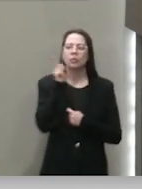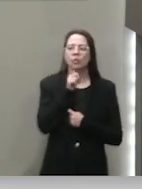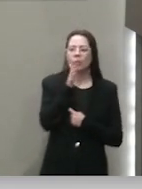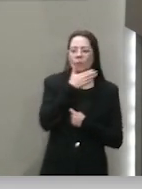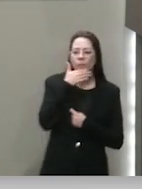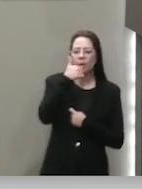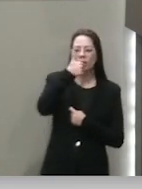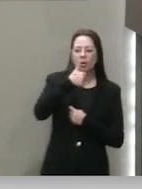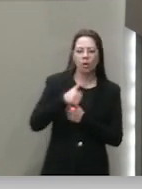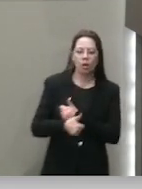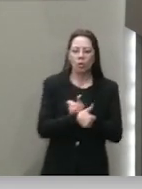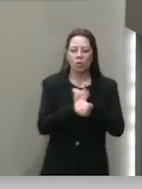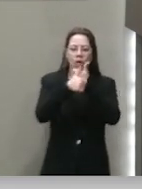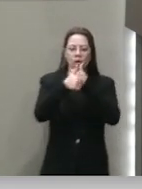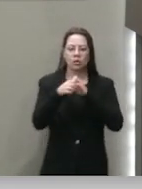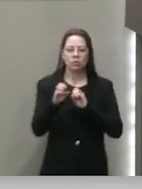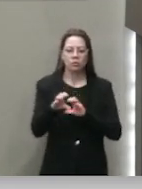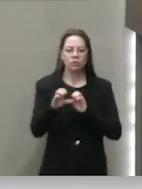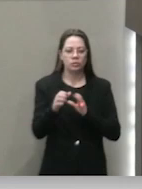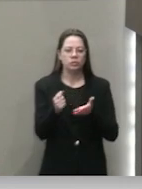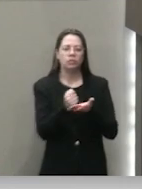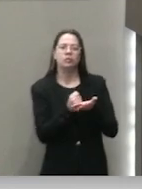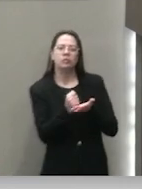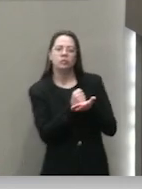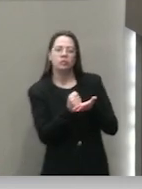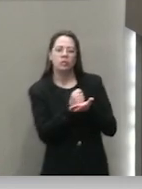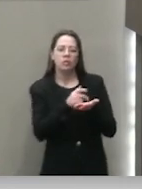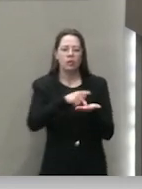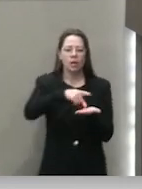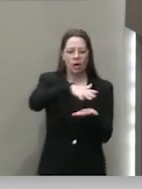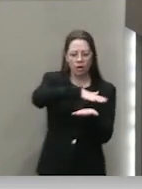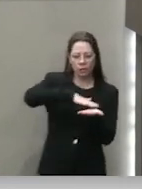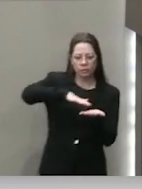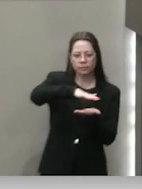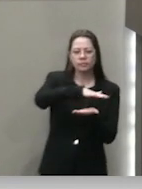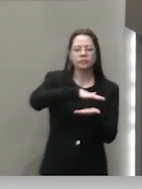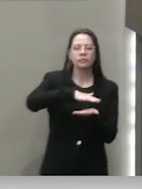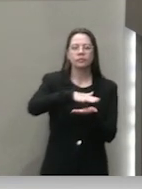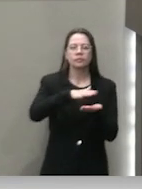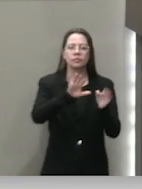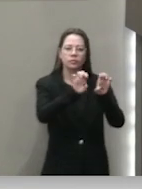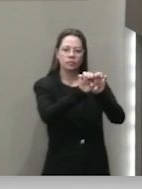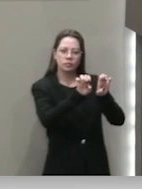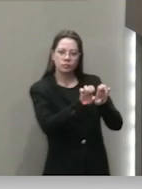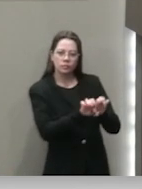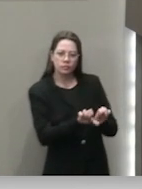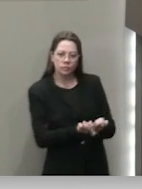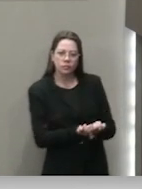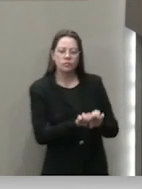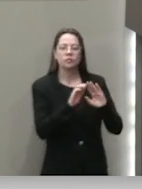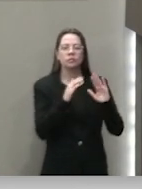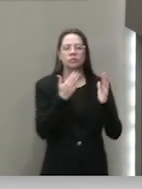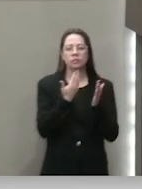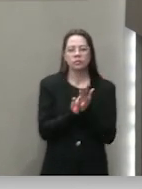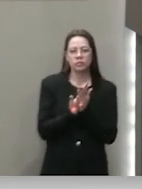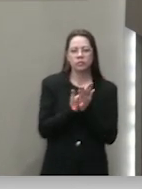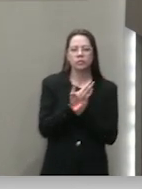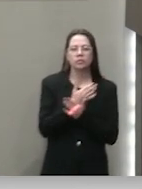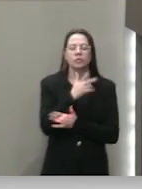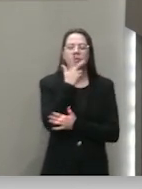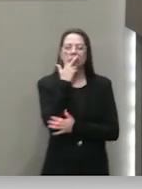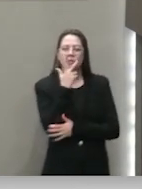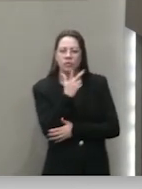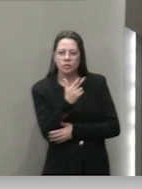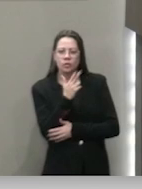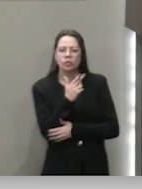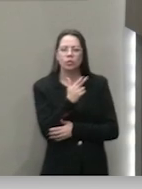a qualidade da educação, com base nesta realidade. A estrutura física das escolas, seja